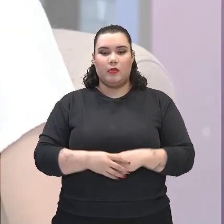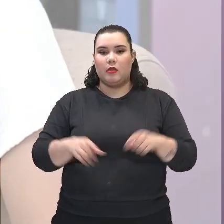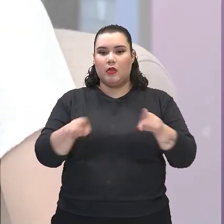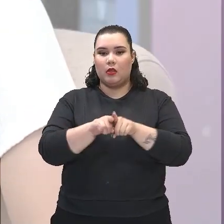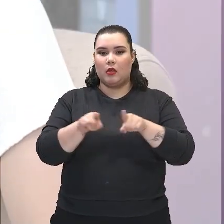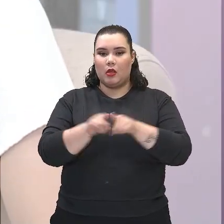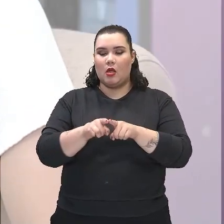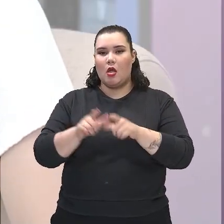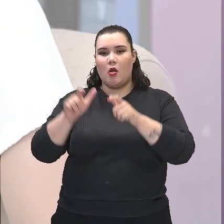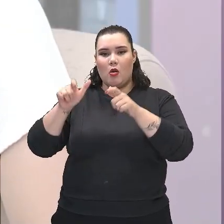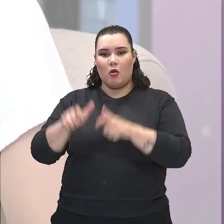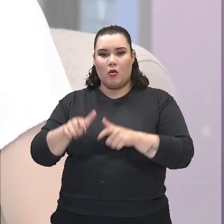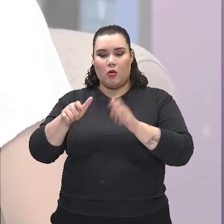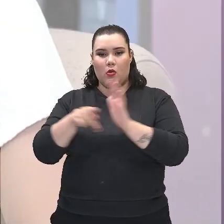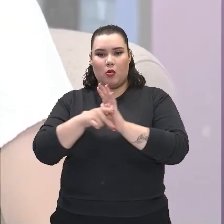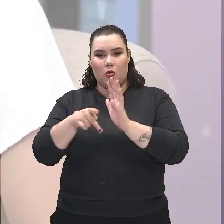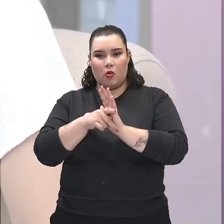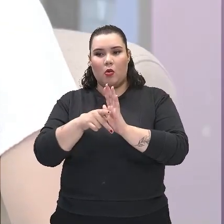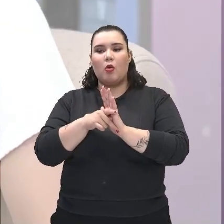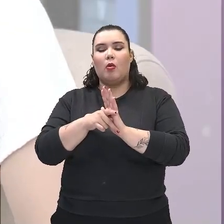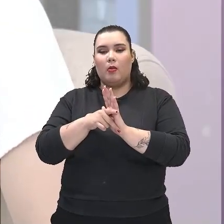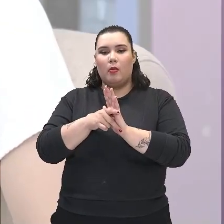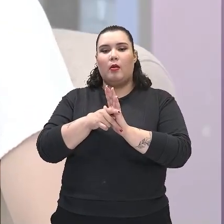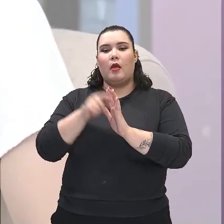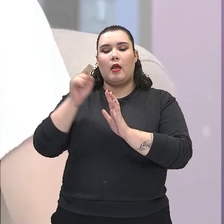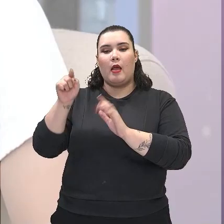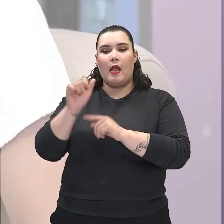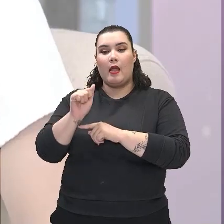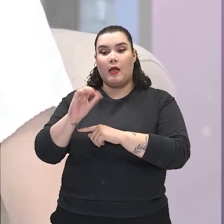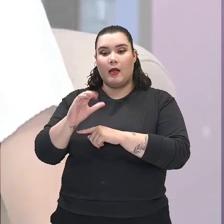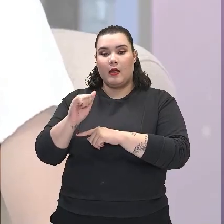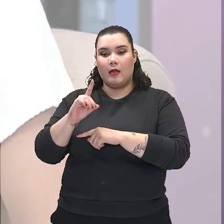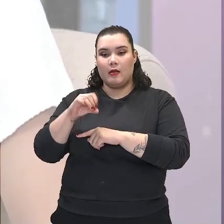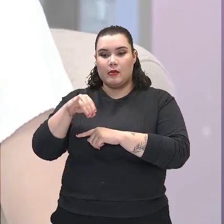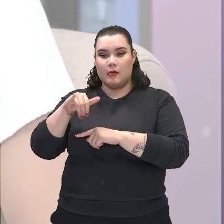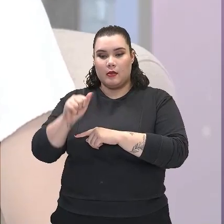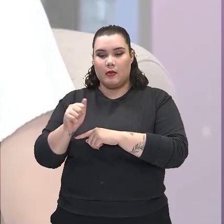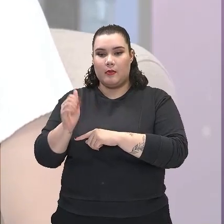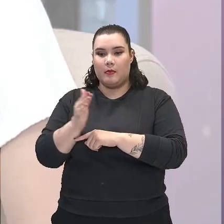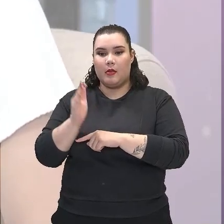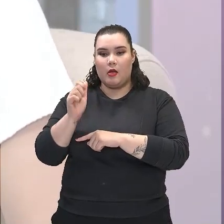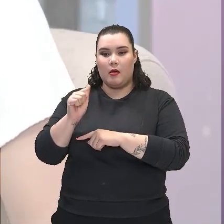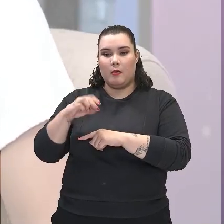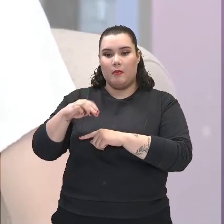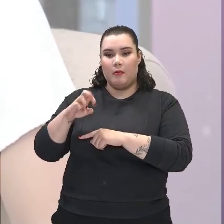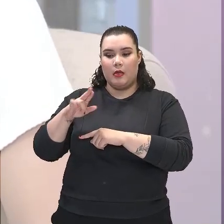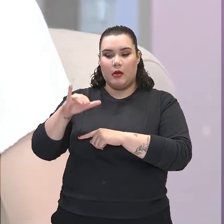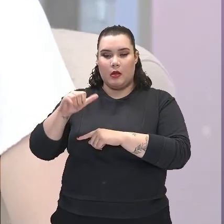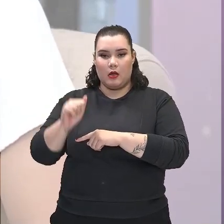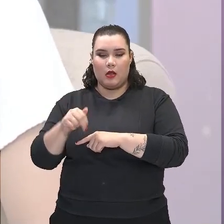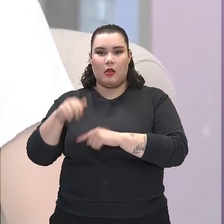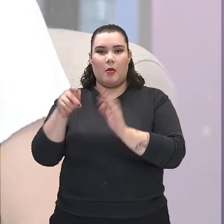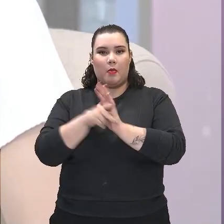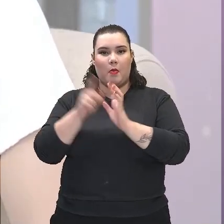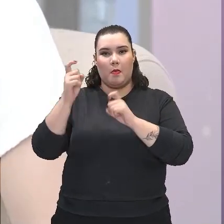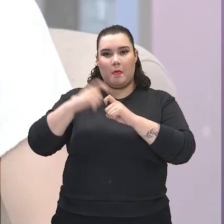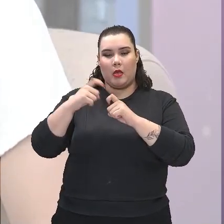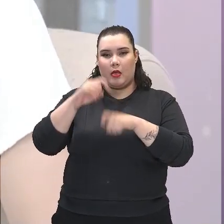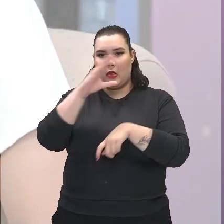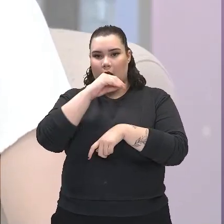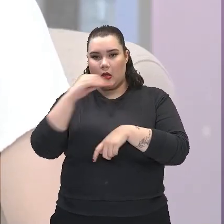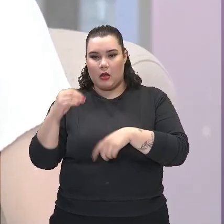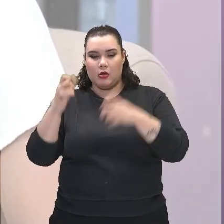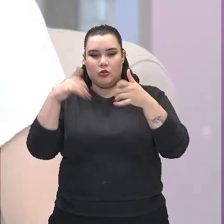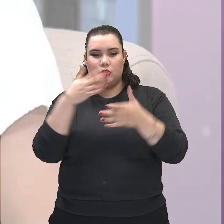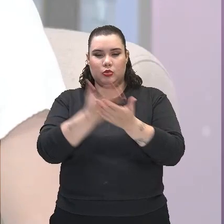a Academia Americana de Pediatria, em 2016, fez um estudo onde diz que os videogames